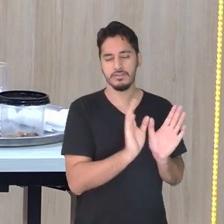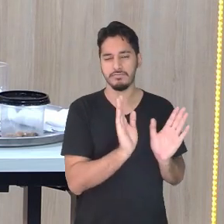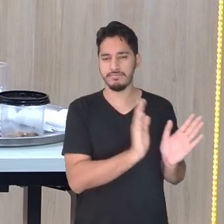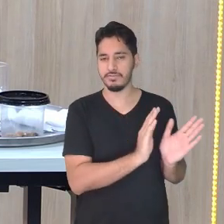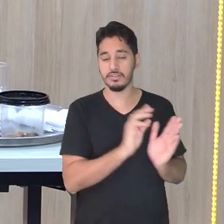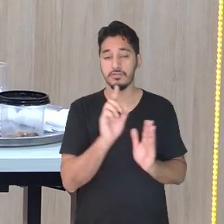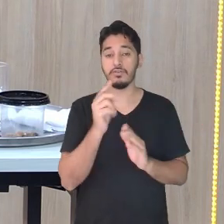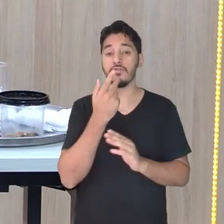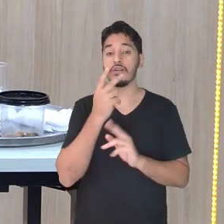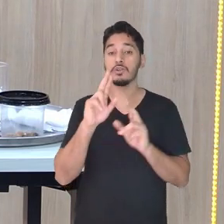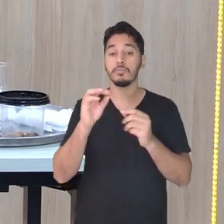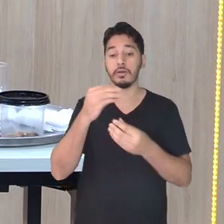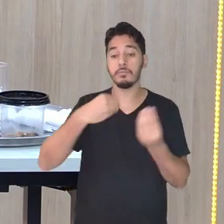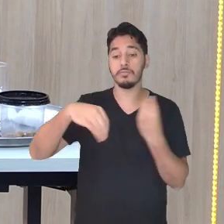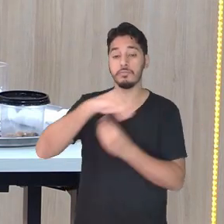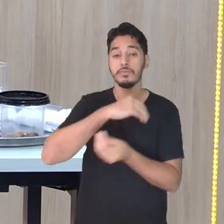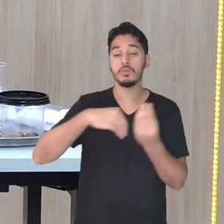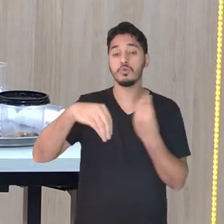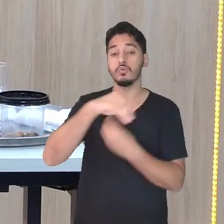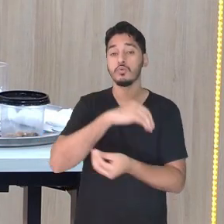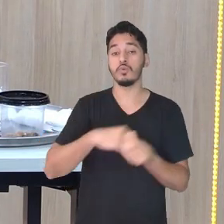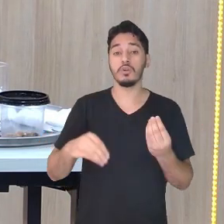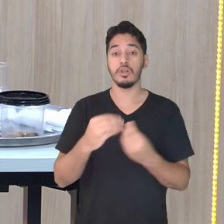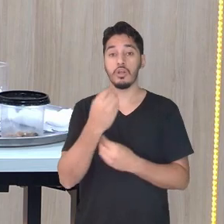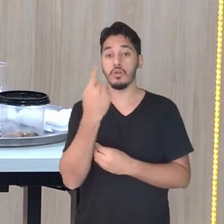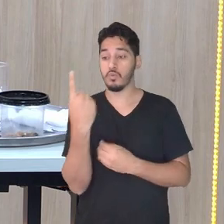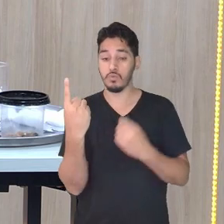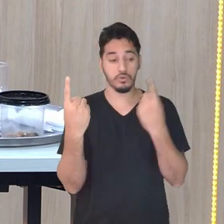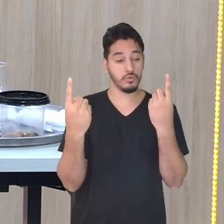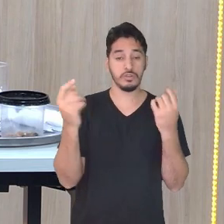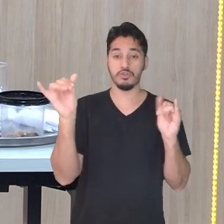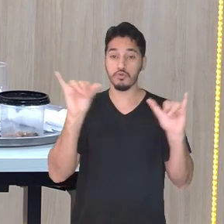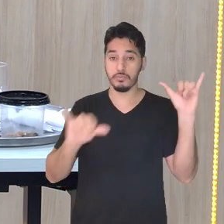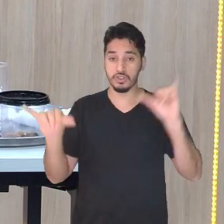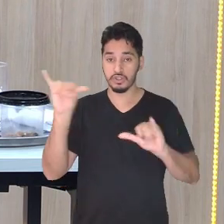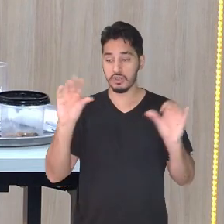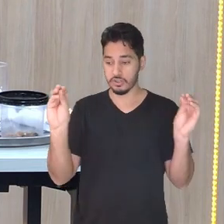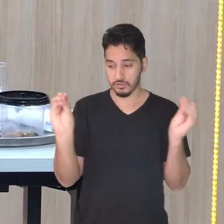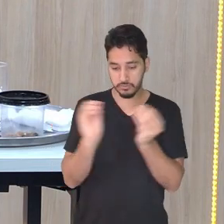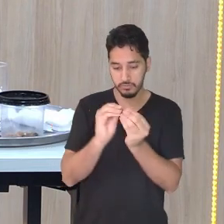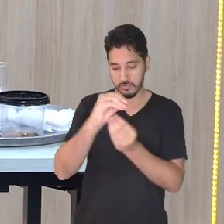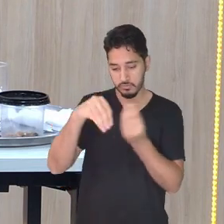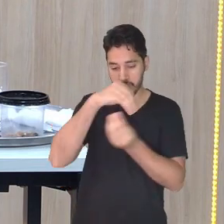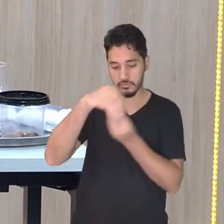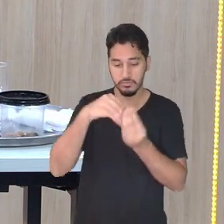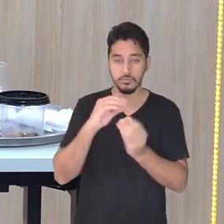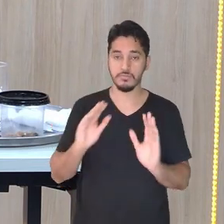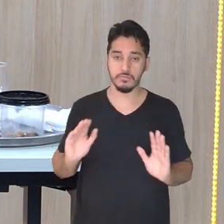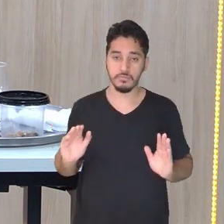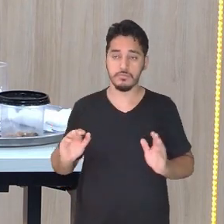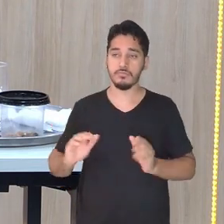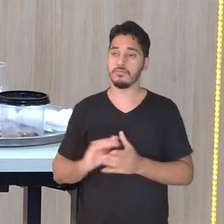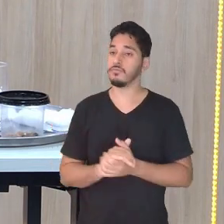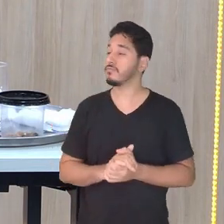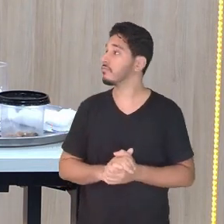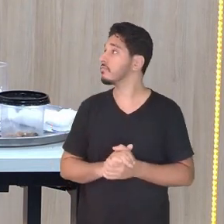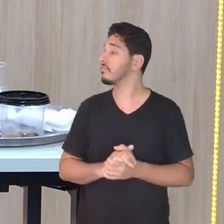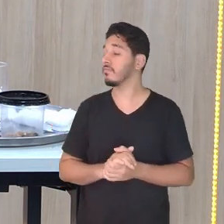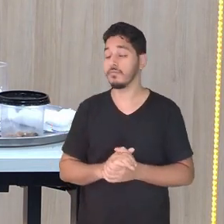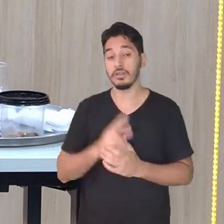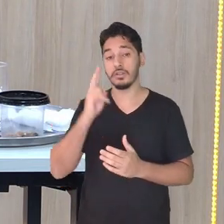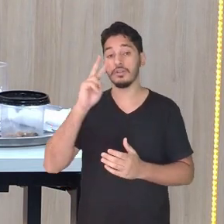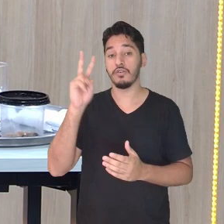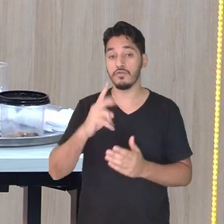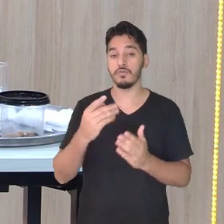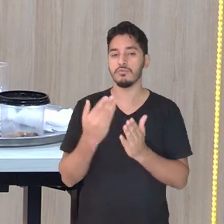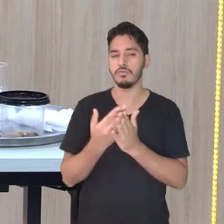aí a questão da mistura como a união de duas ou mais substâncias diferentes. Nós vimos que, no estudo de